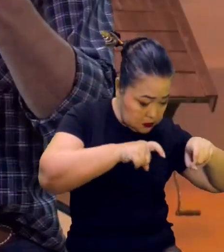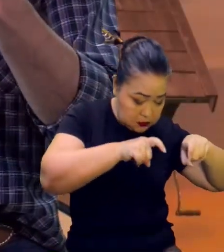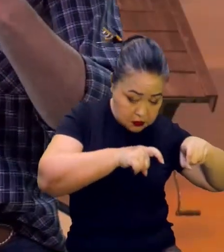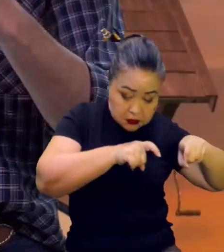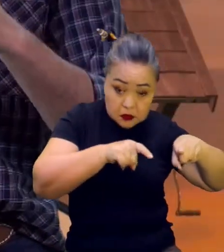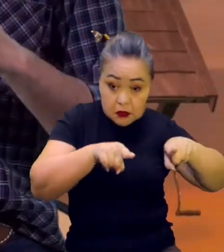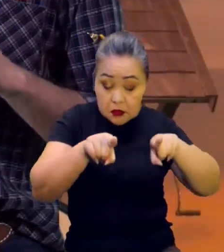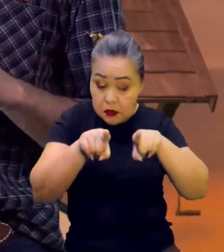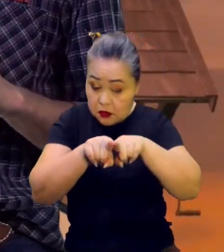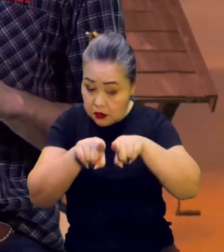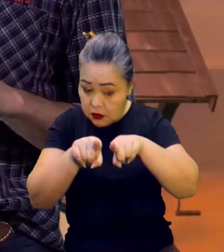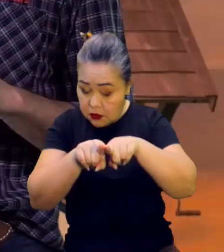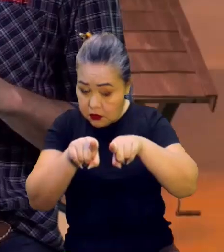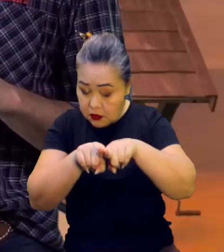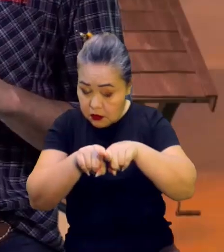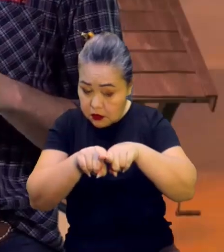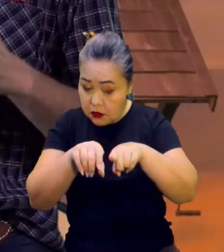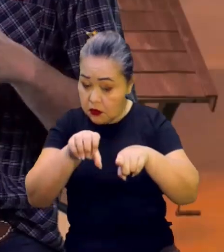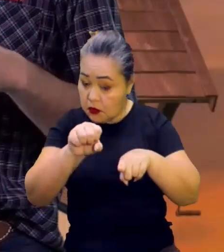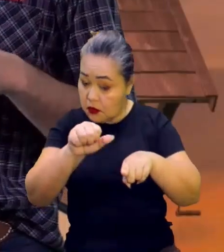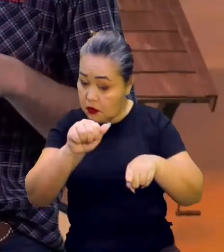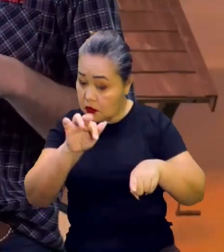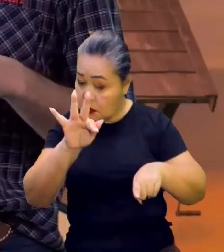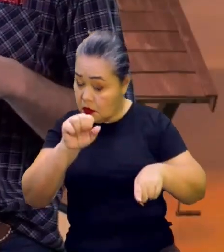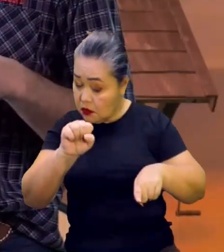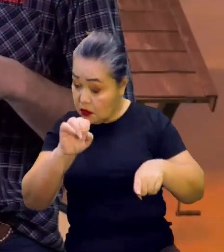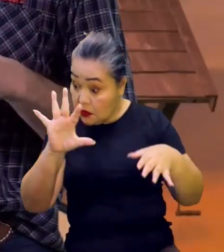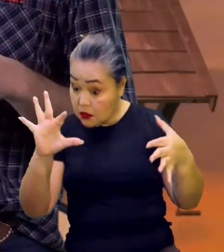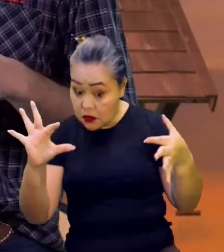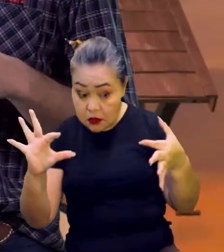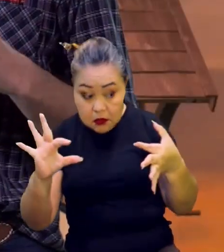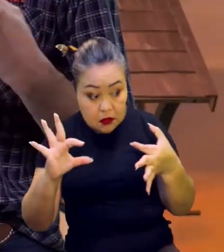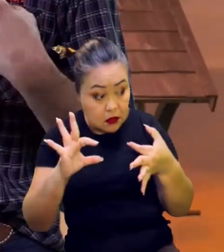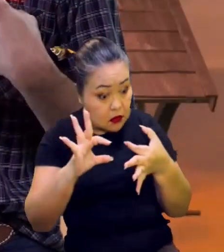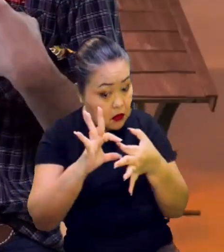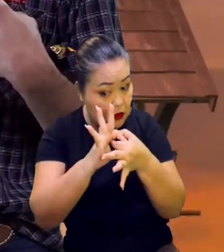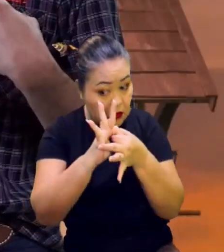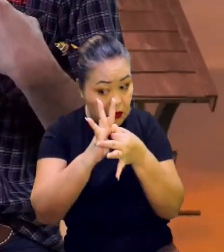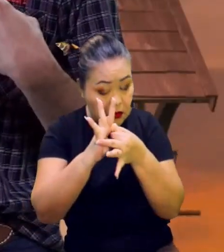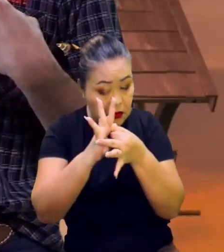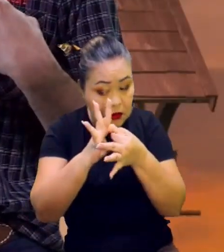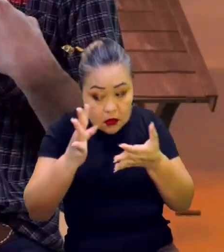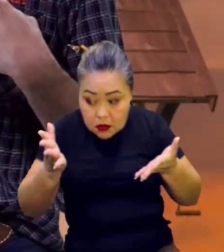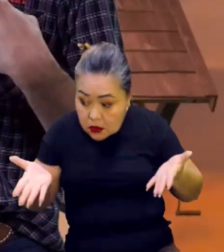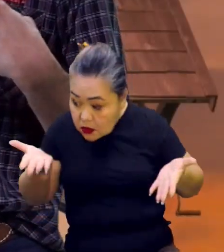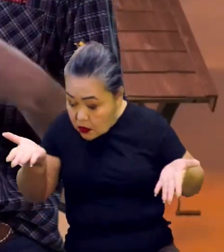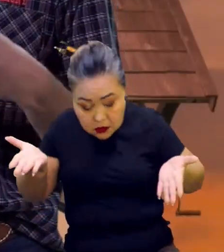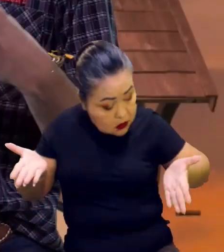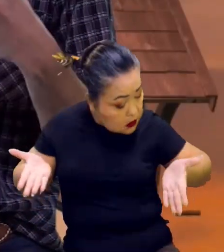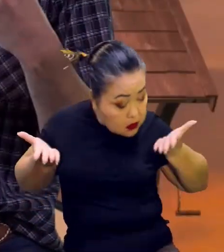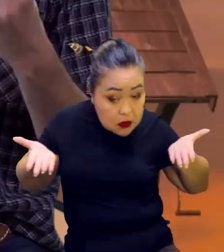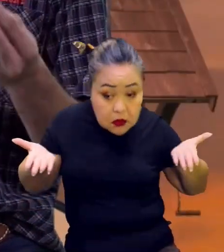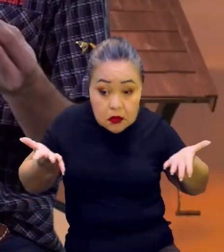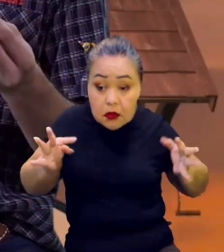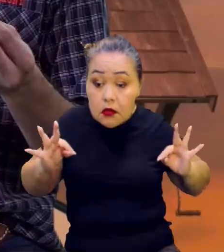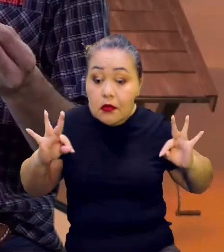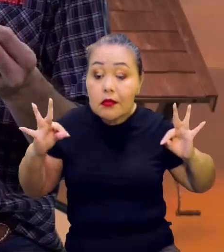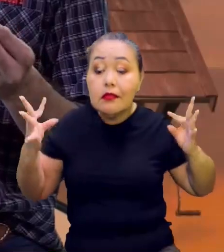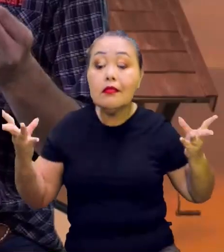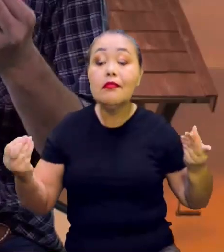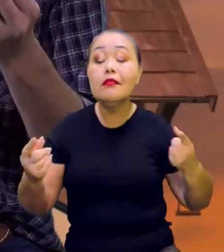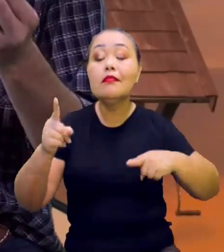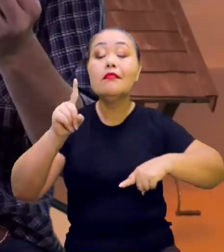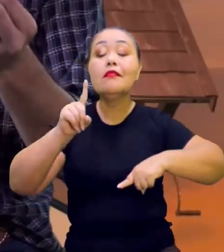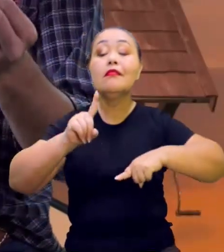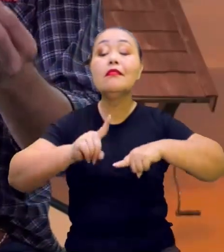nessa atividade de SAFs, essa integração, nós fomentamos também todos os produtos